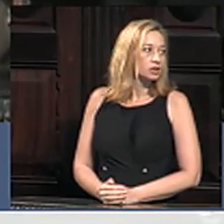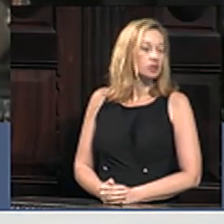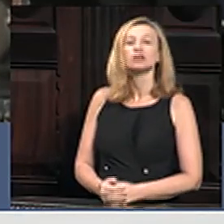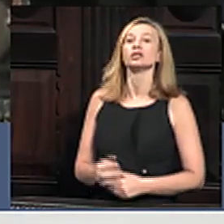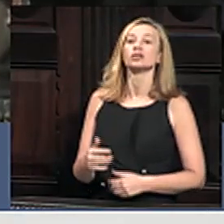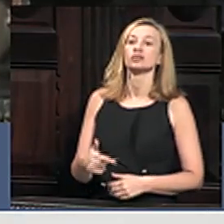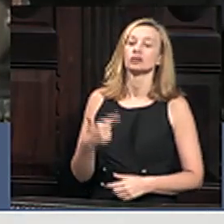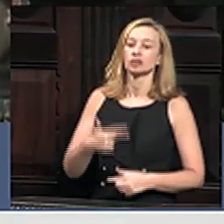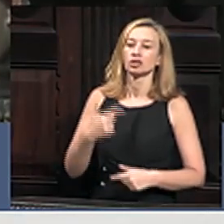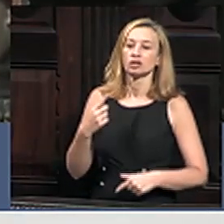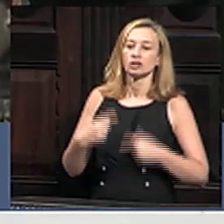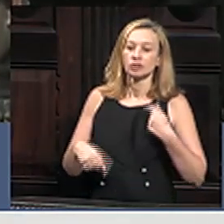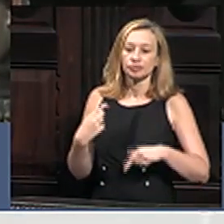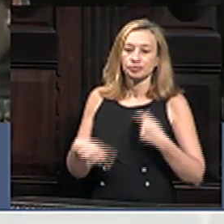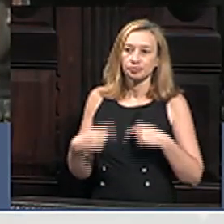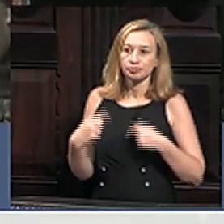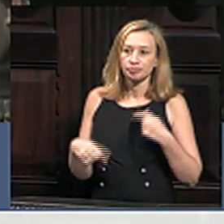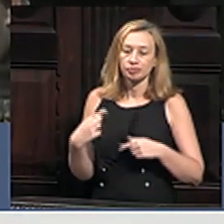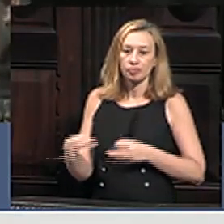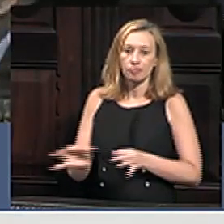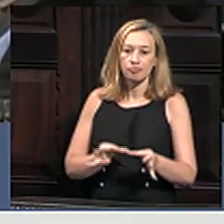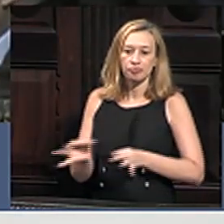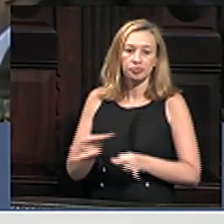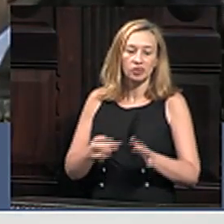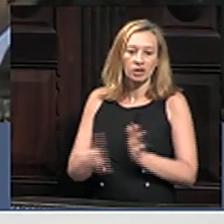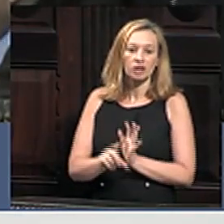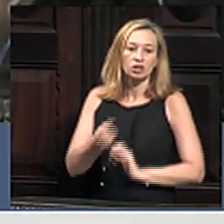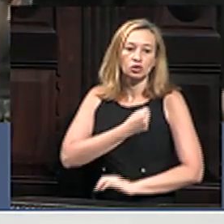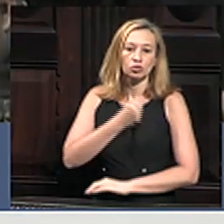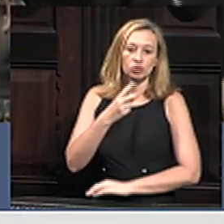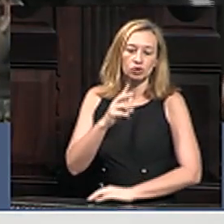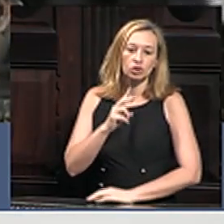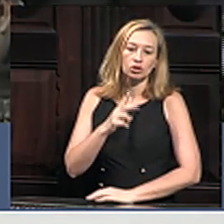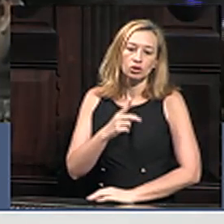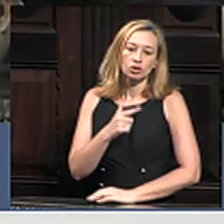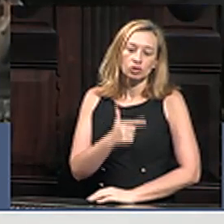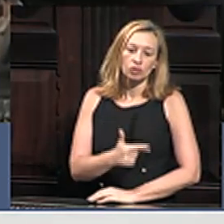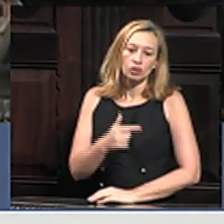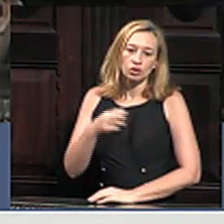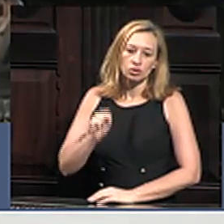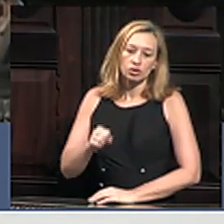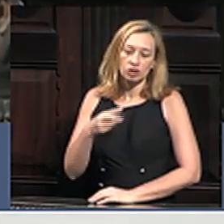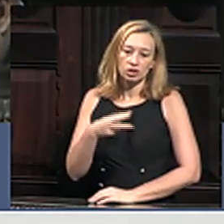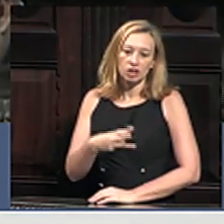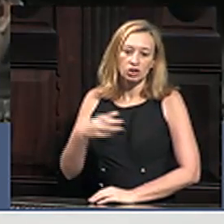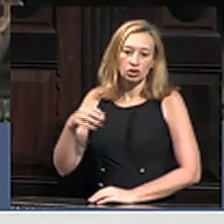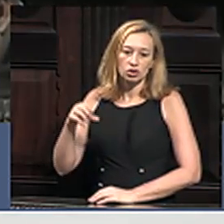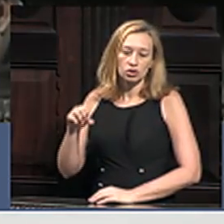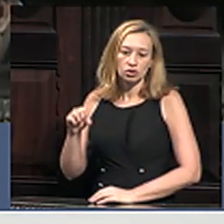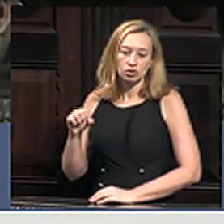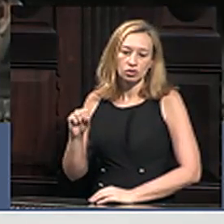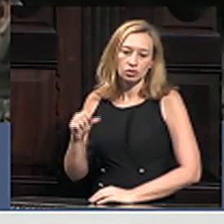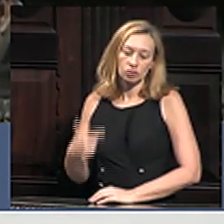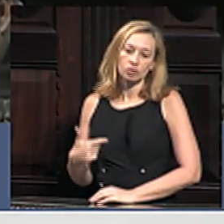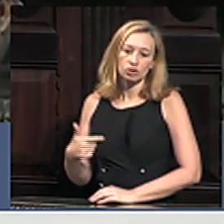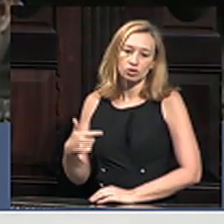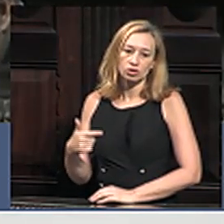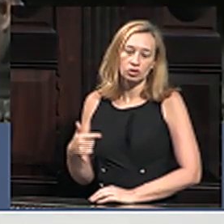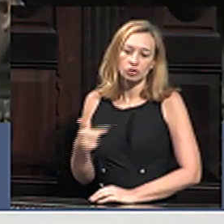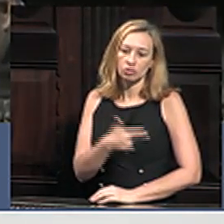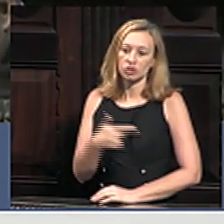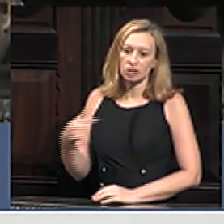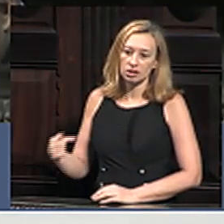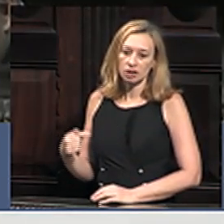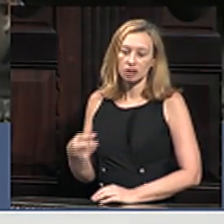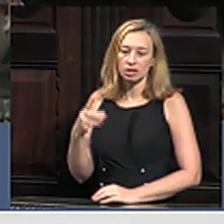ordinária, em segunda discussão, redação do vencido, projeto de lei número 2832, A de 2017, de autoria do deputado André